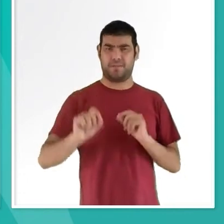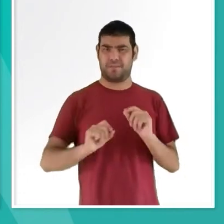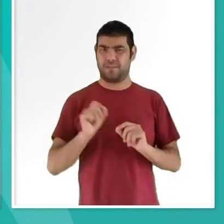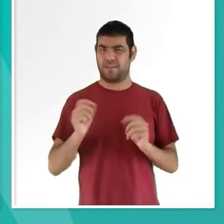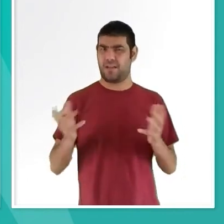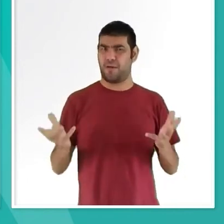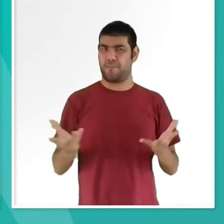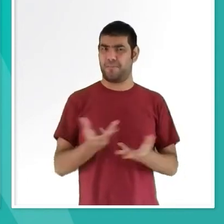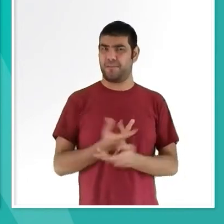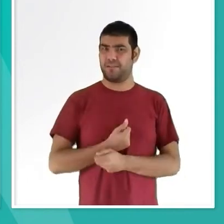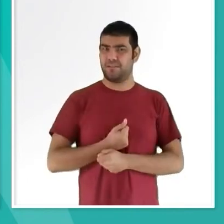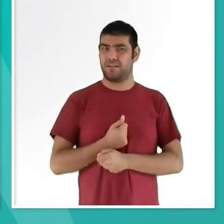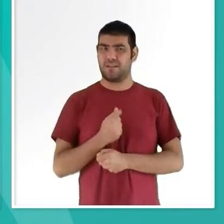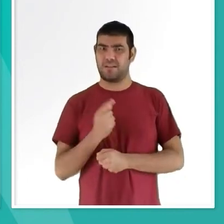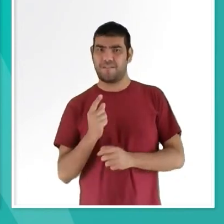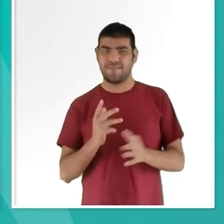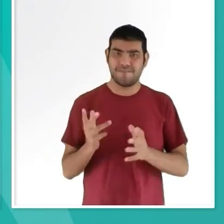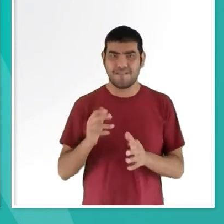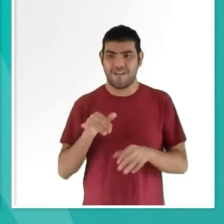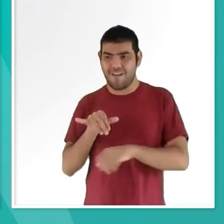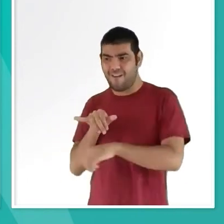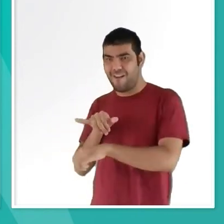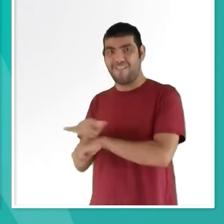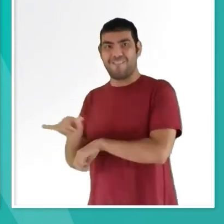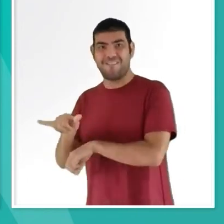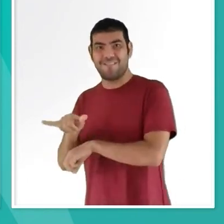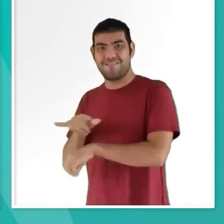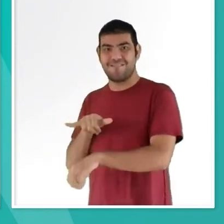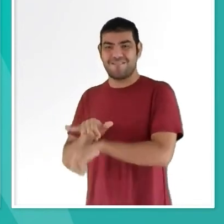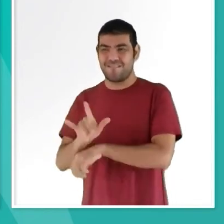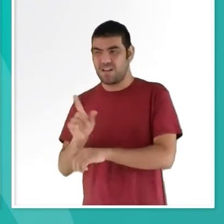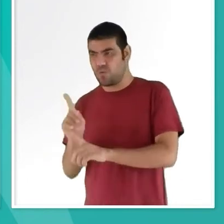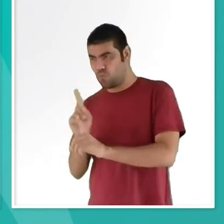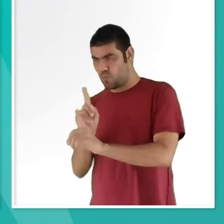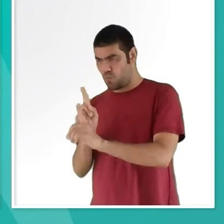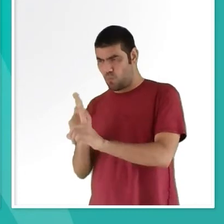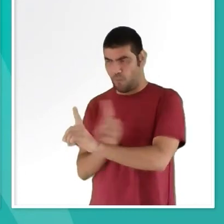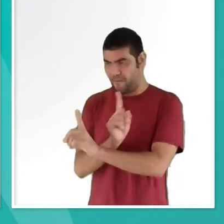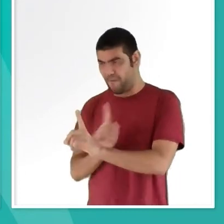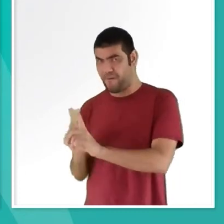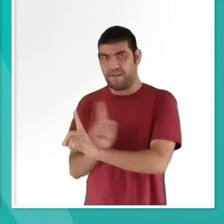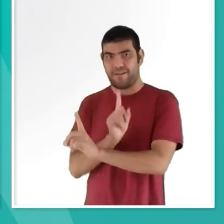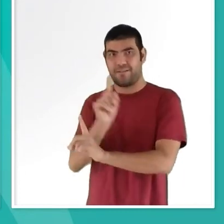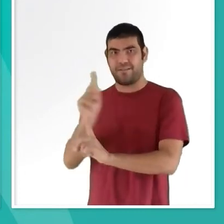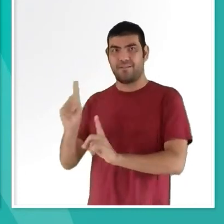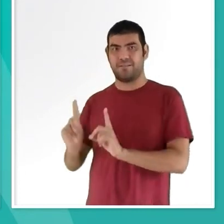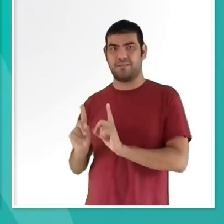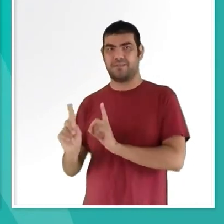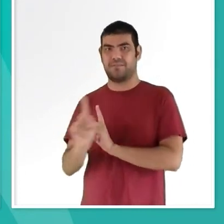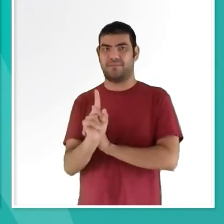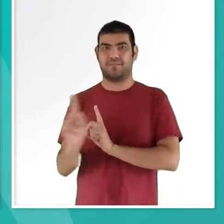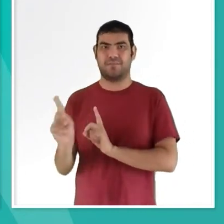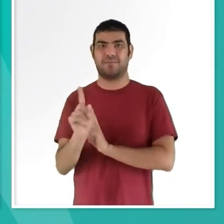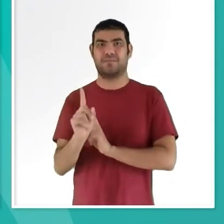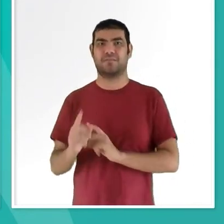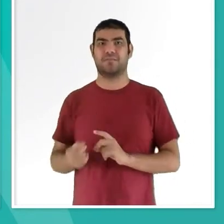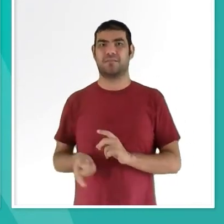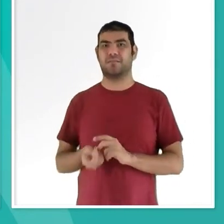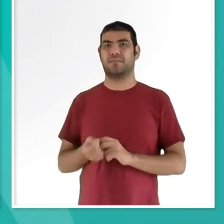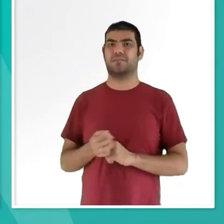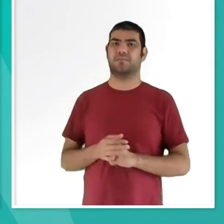finta, enganar o adversário, desmontar a defesa. A famosa embaixadinha, né?